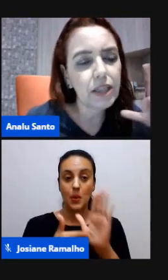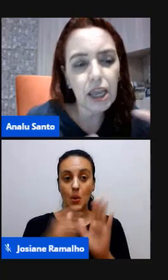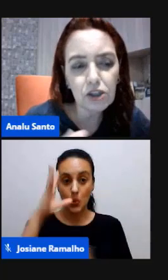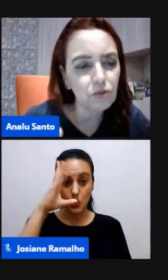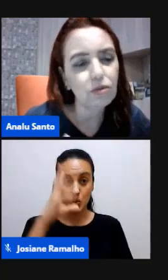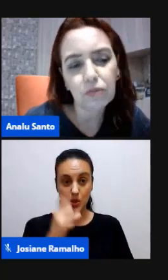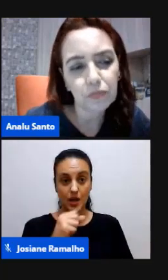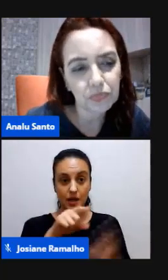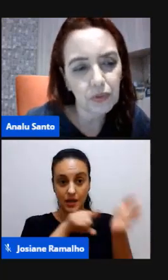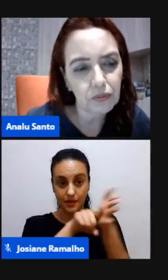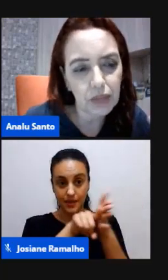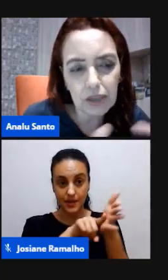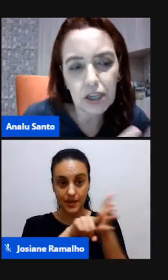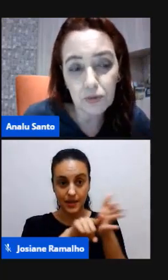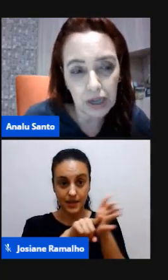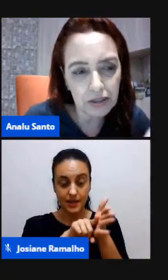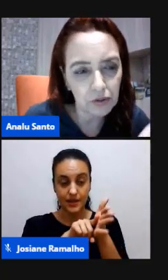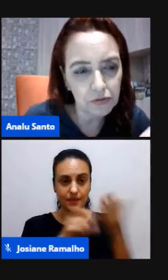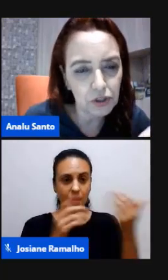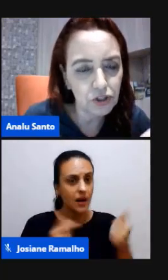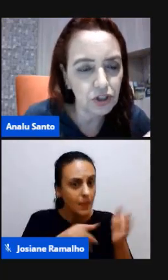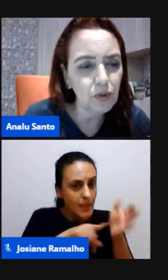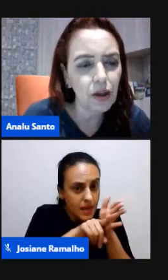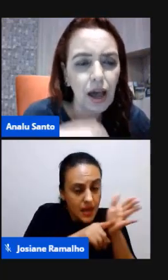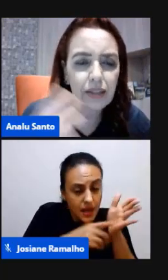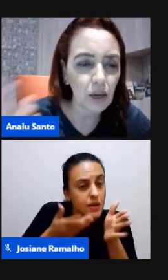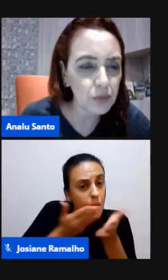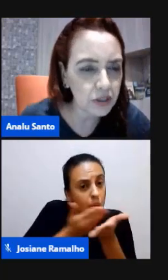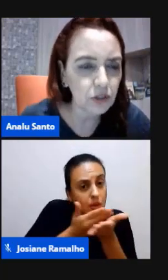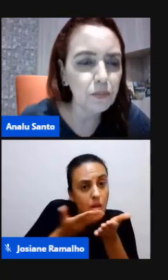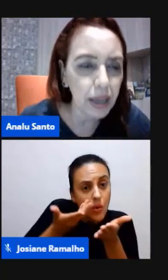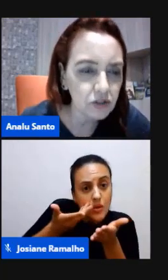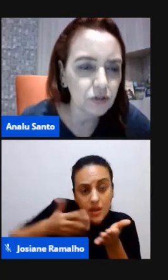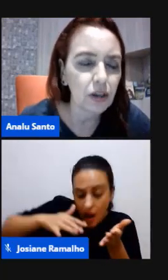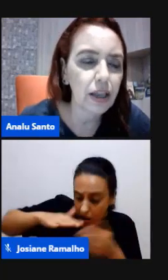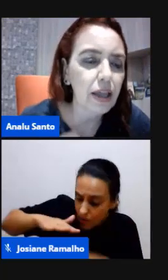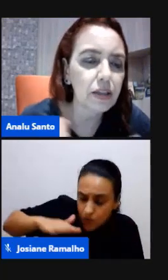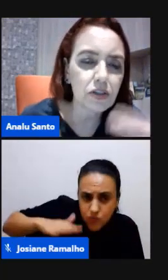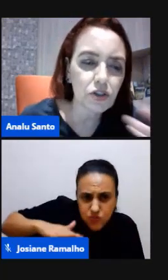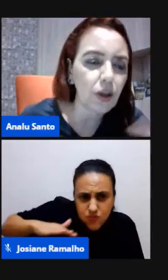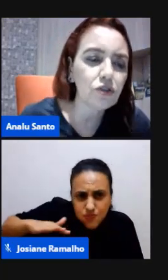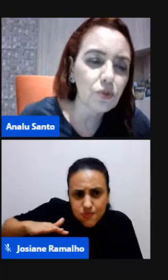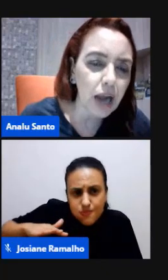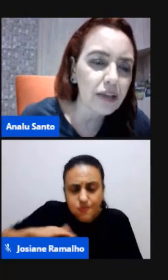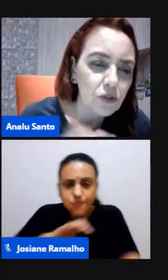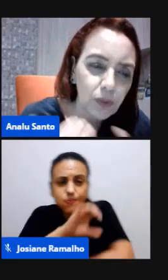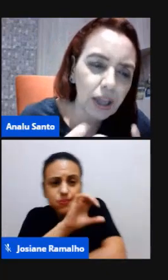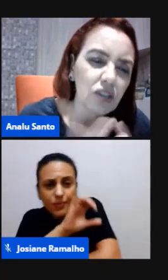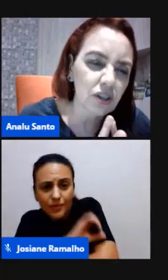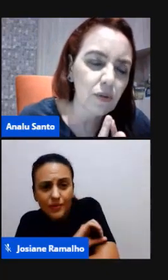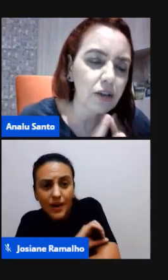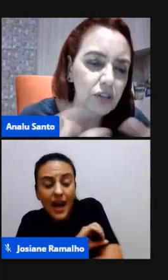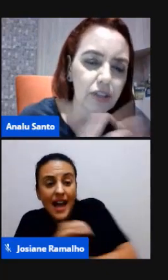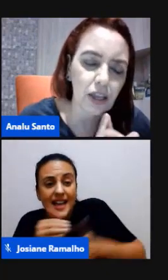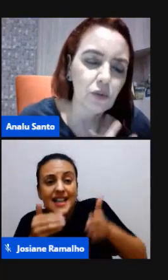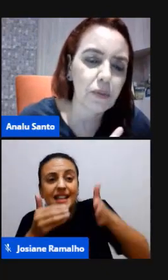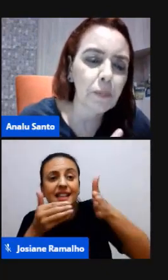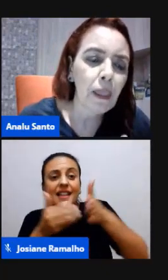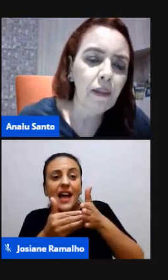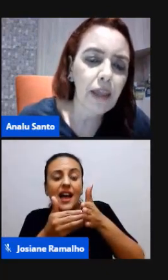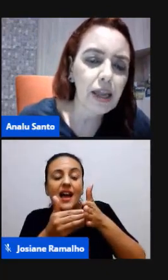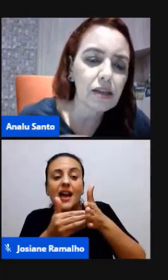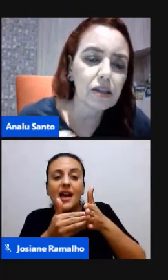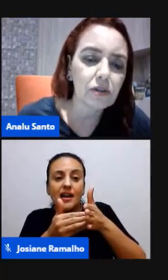pesquisas desde a educação infantil até o ensino médio, né, das escolas rurais, do EJA, eu acho que tem